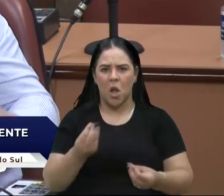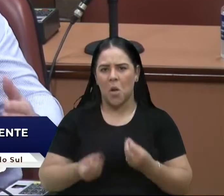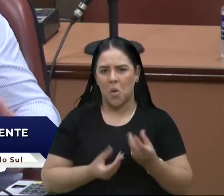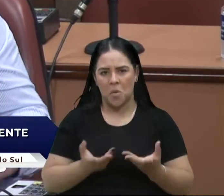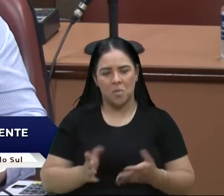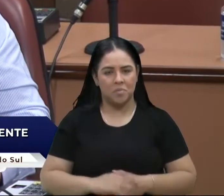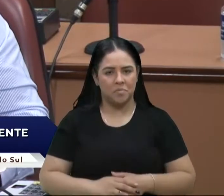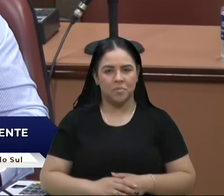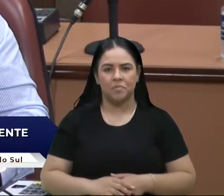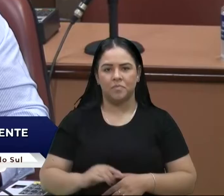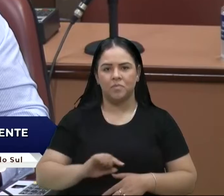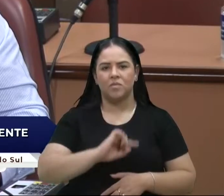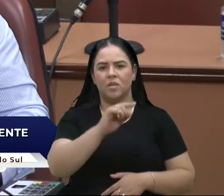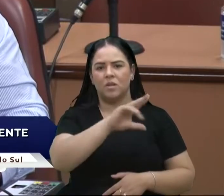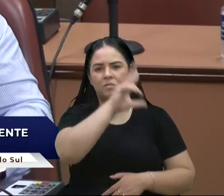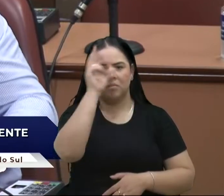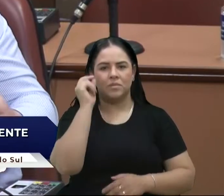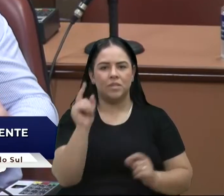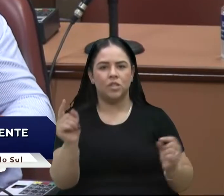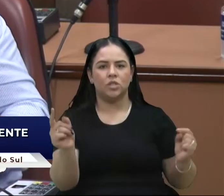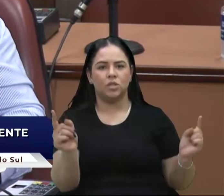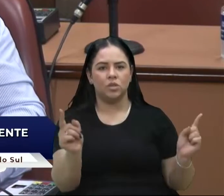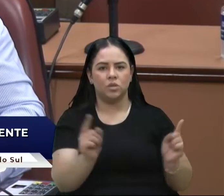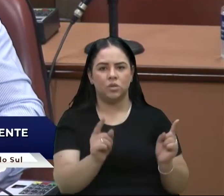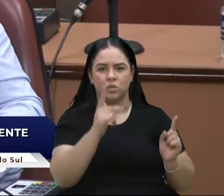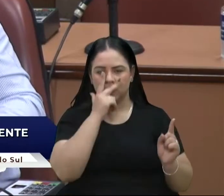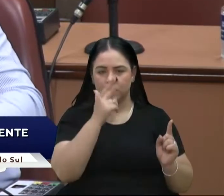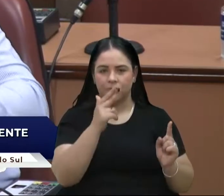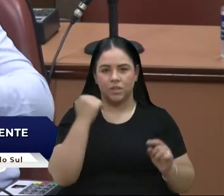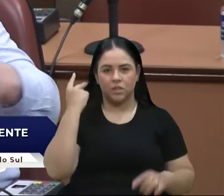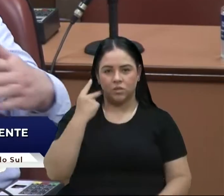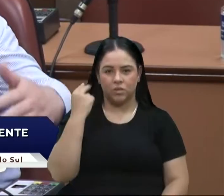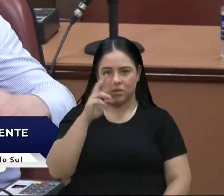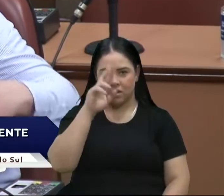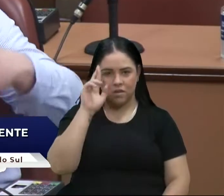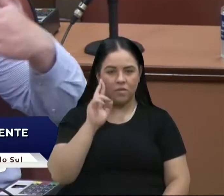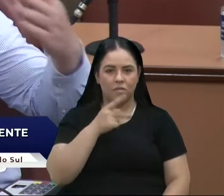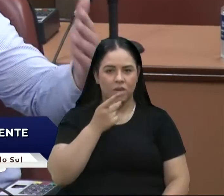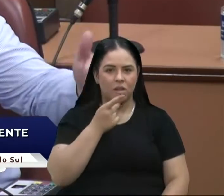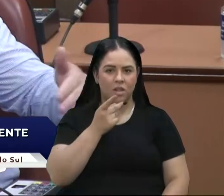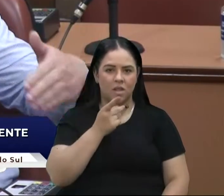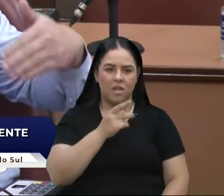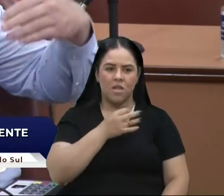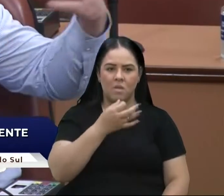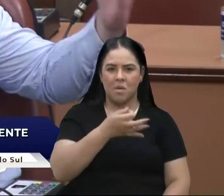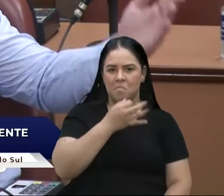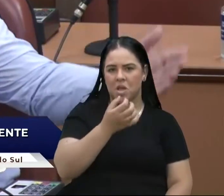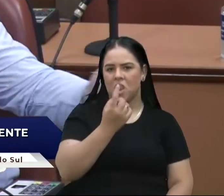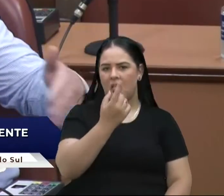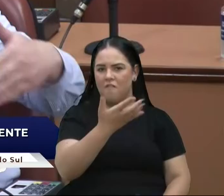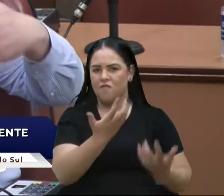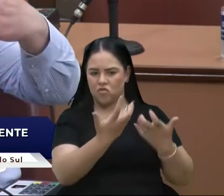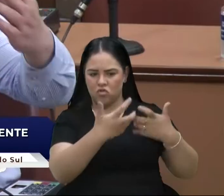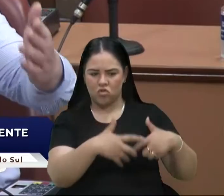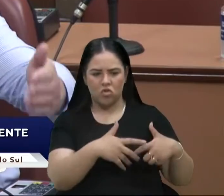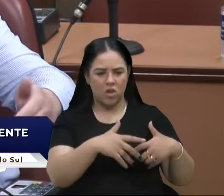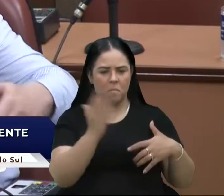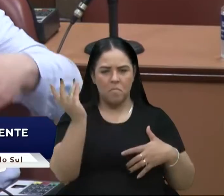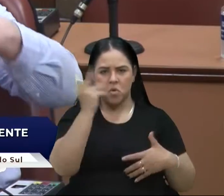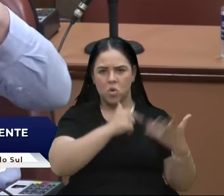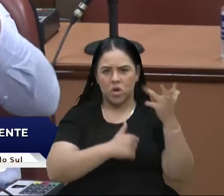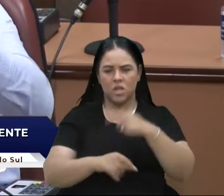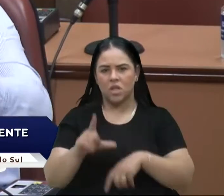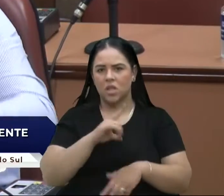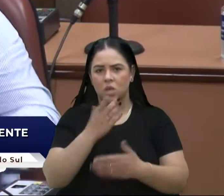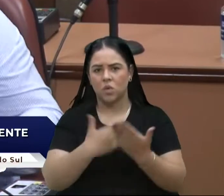Então, outros municípios de menor porte, é que nem o vereador Rafael diz, a gente acaba elogiando porque lá funciona, porque lá é bonito, porque lá tem flor